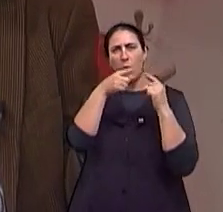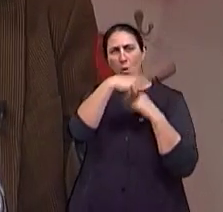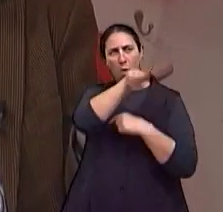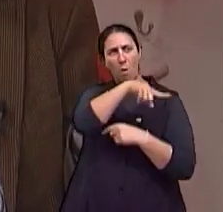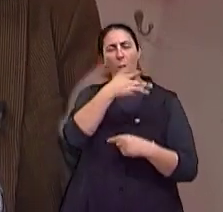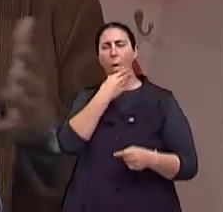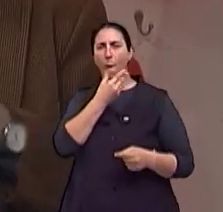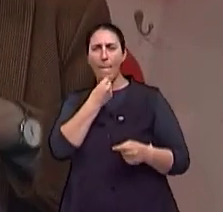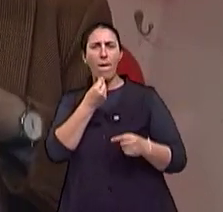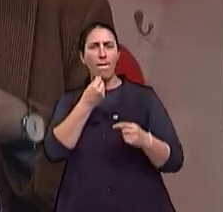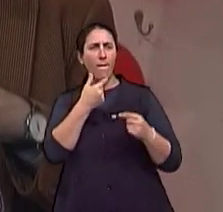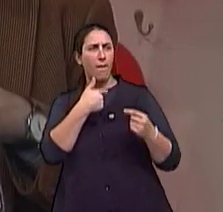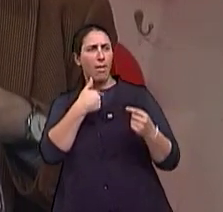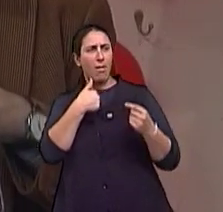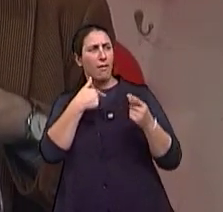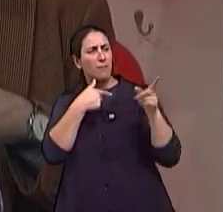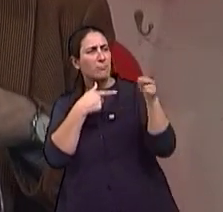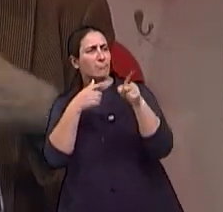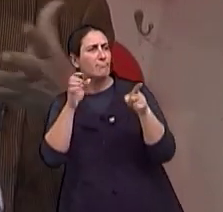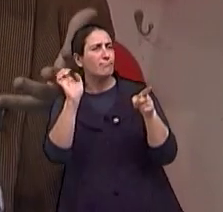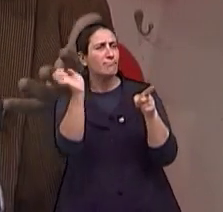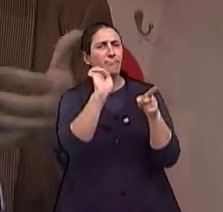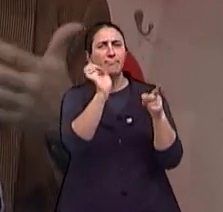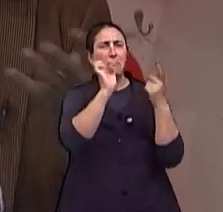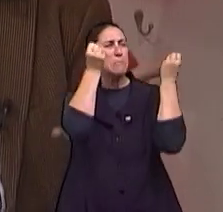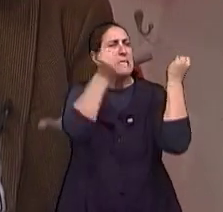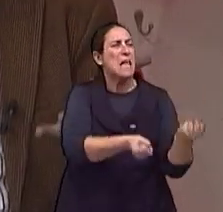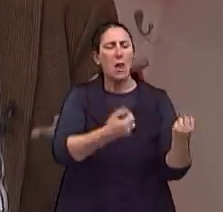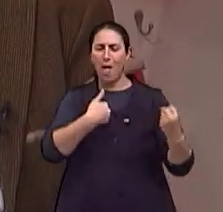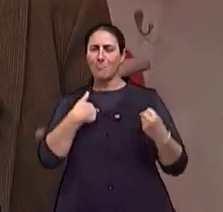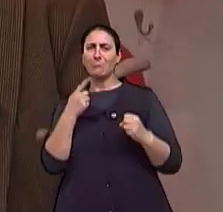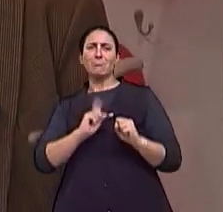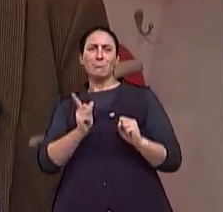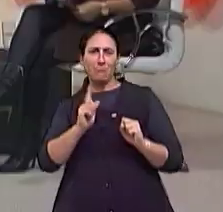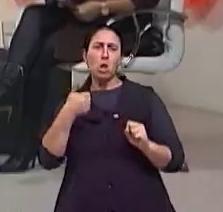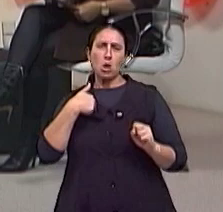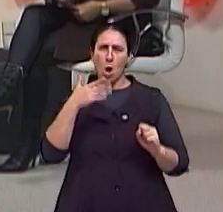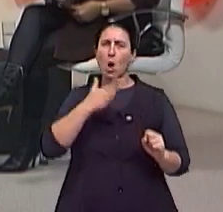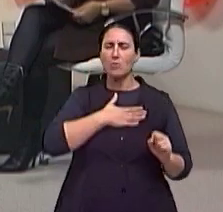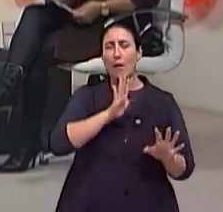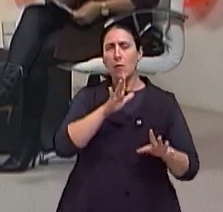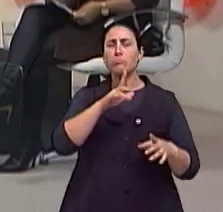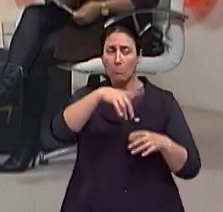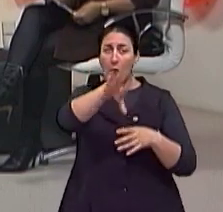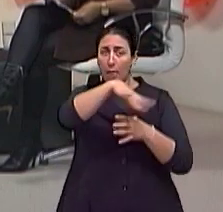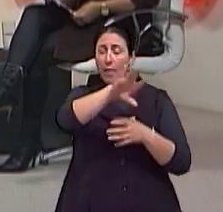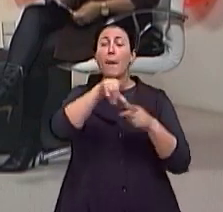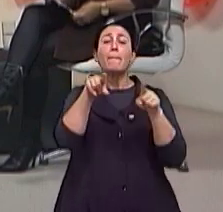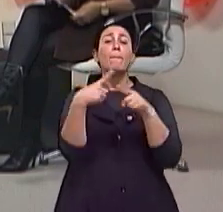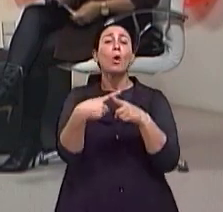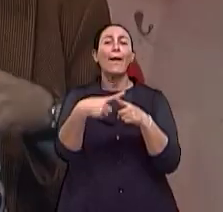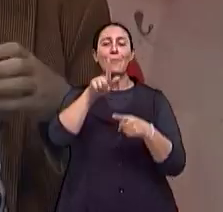sejam eles quem forem, né? Inclusive... Mulheres estão incluídas, né, entre os gays.